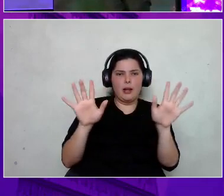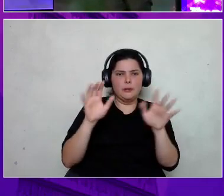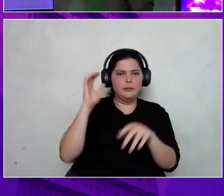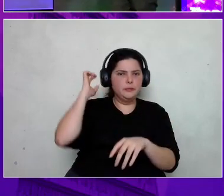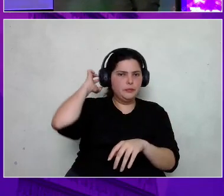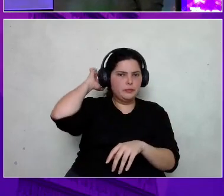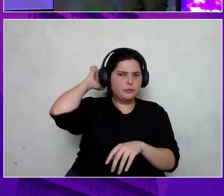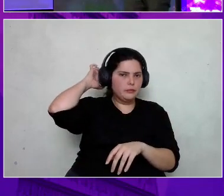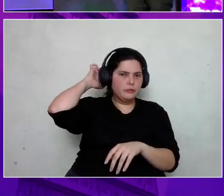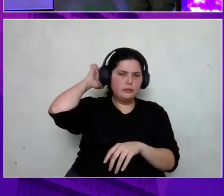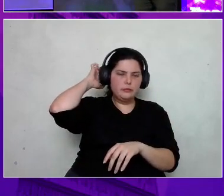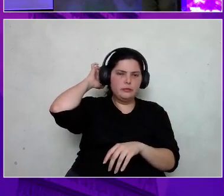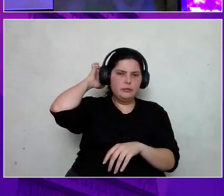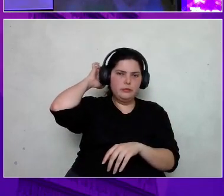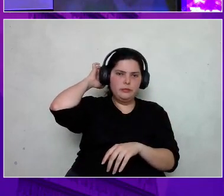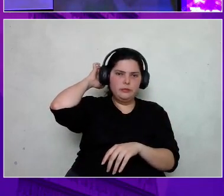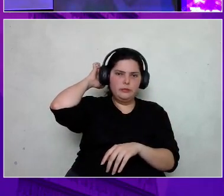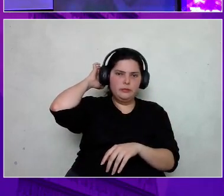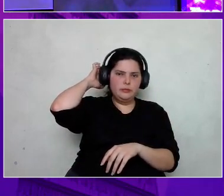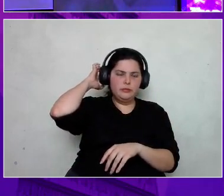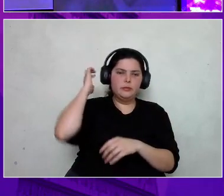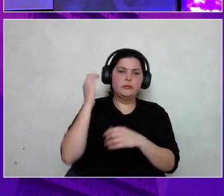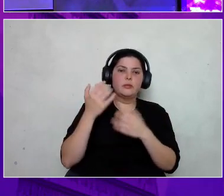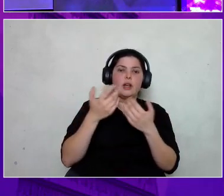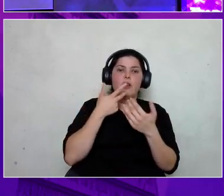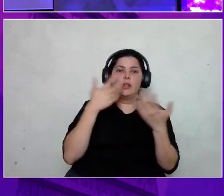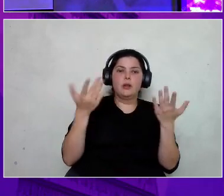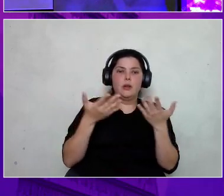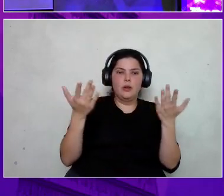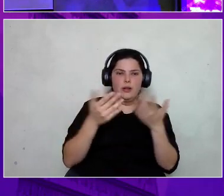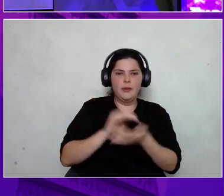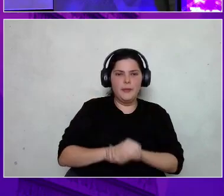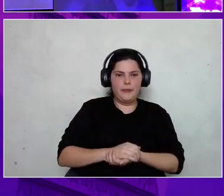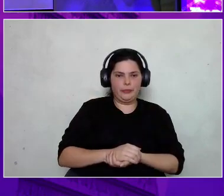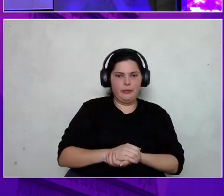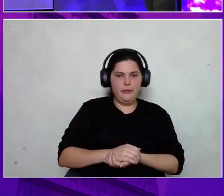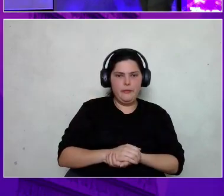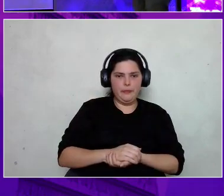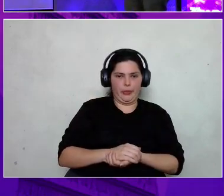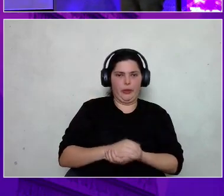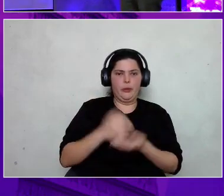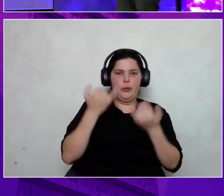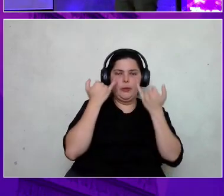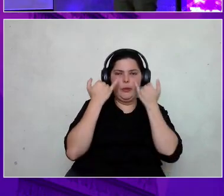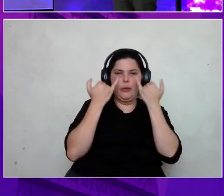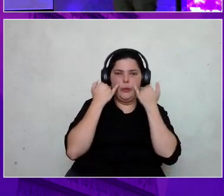Mas, falando nele agora, aliás, informação de fácil percepção.